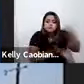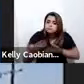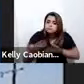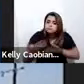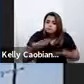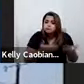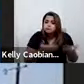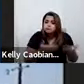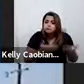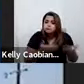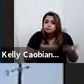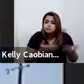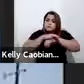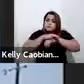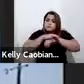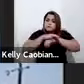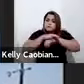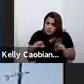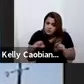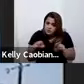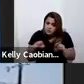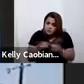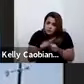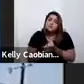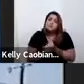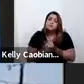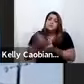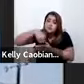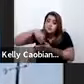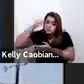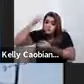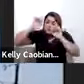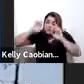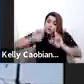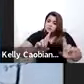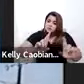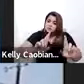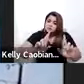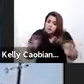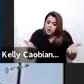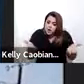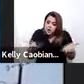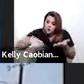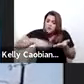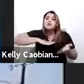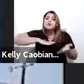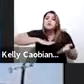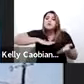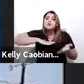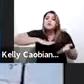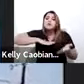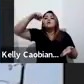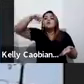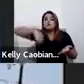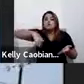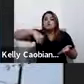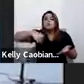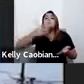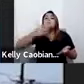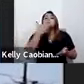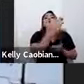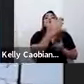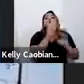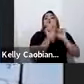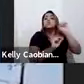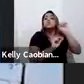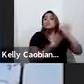respeito. Porque nós fizemos essa greve foi pelo respeito e pelo emprego.